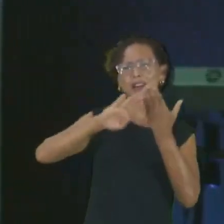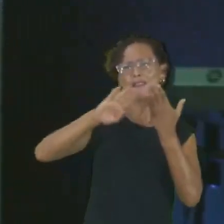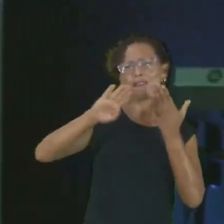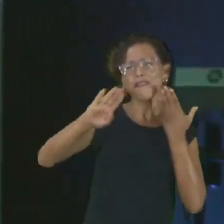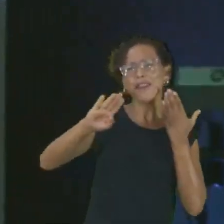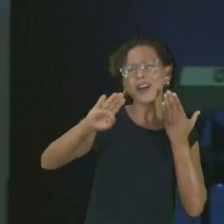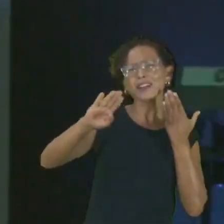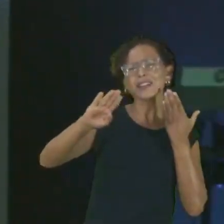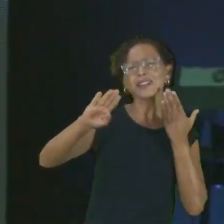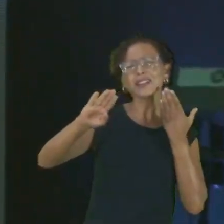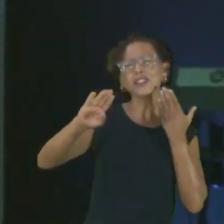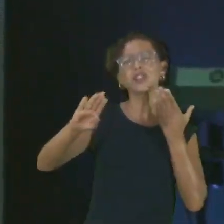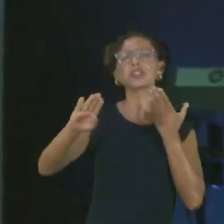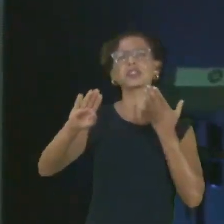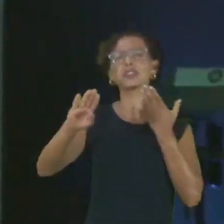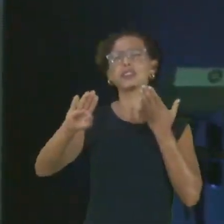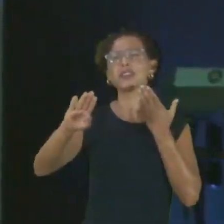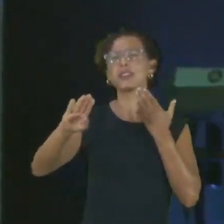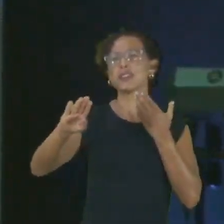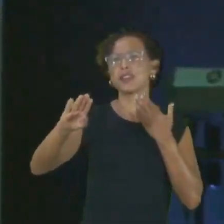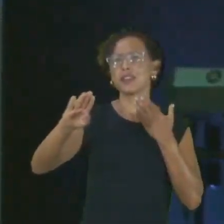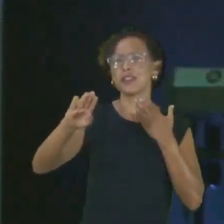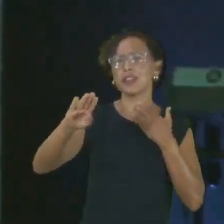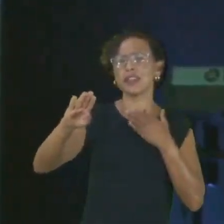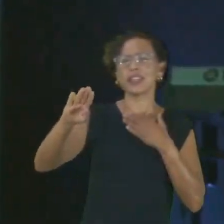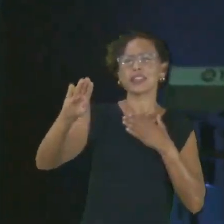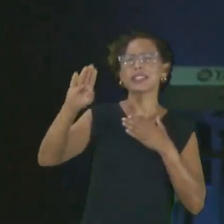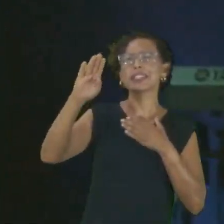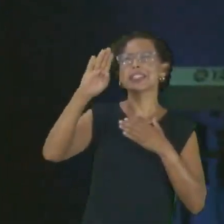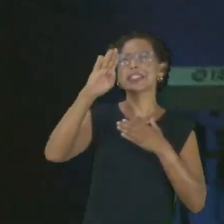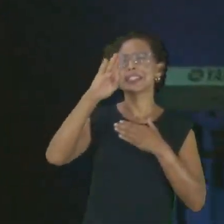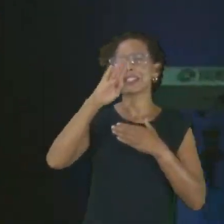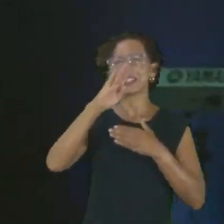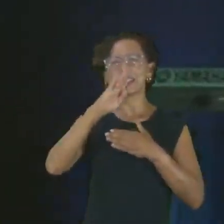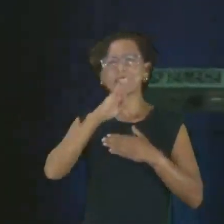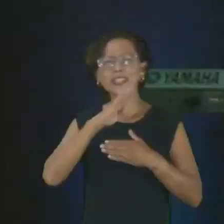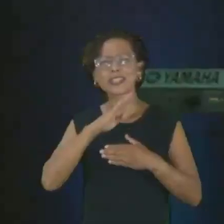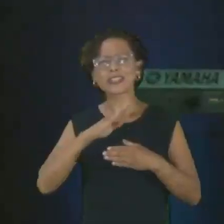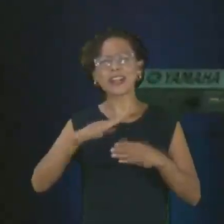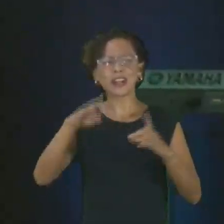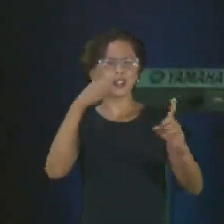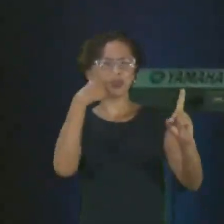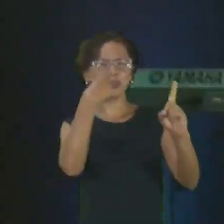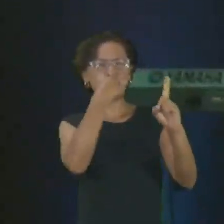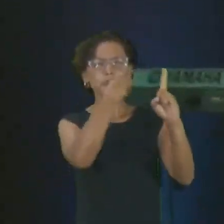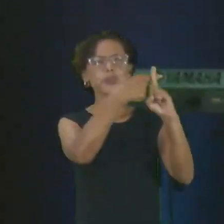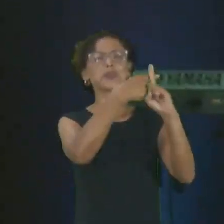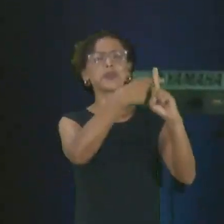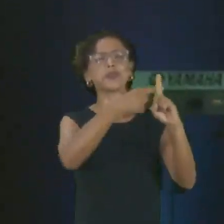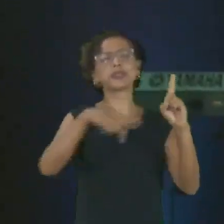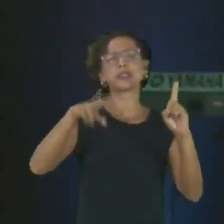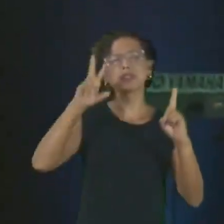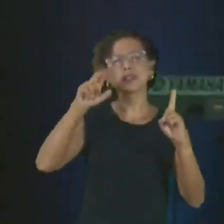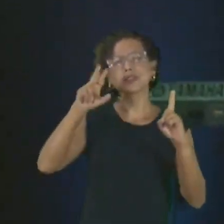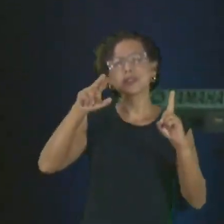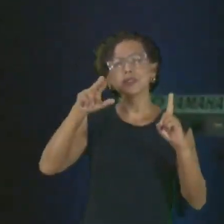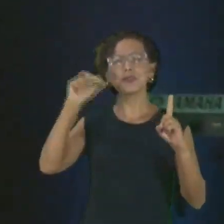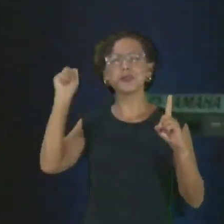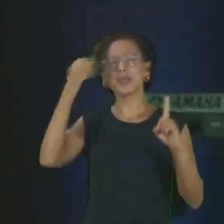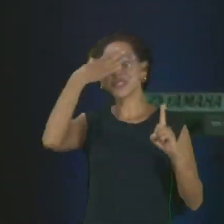um segundo sequer da essência da cruz. Nunca